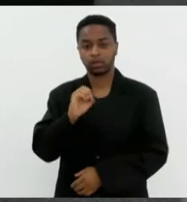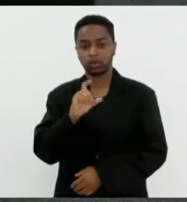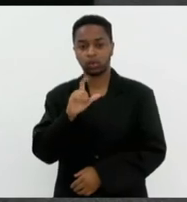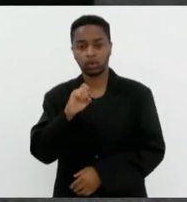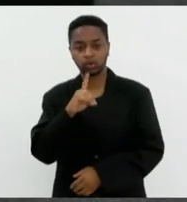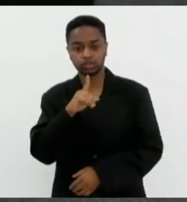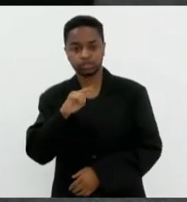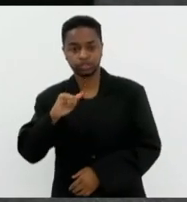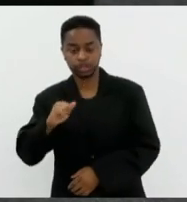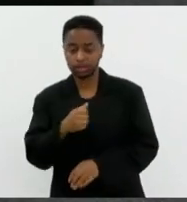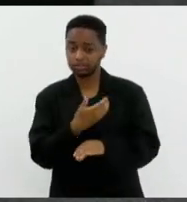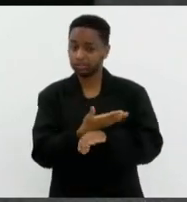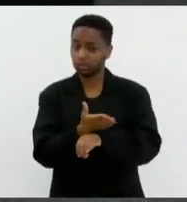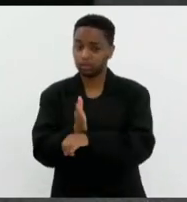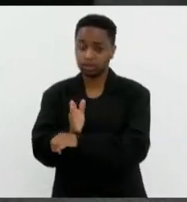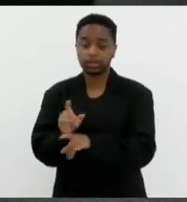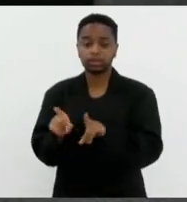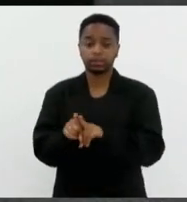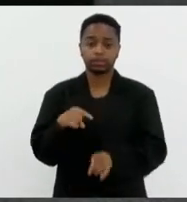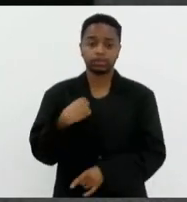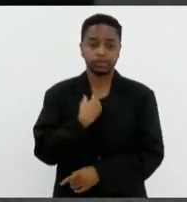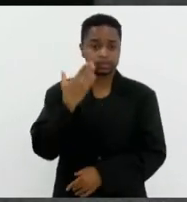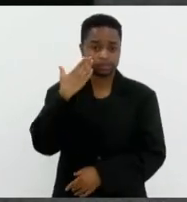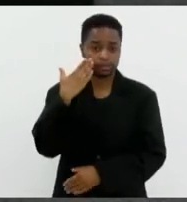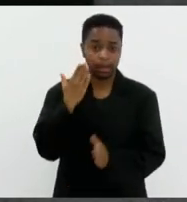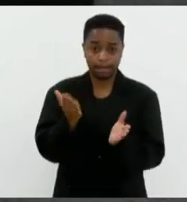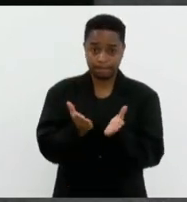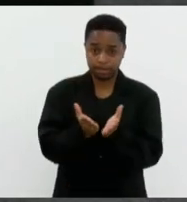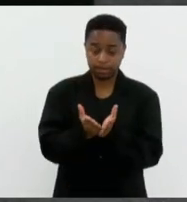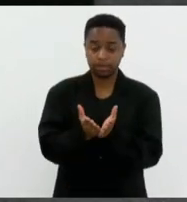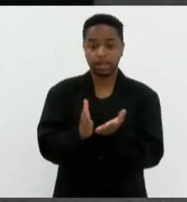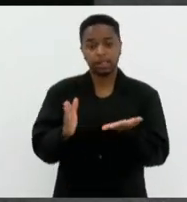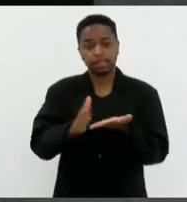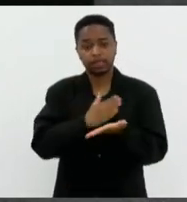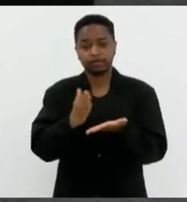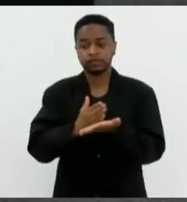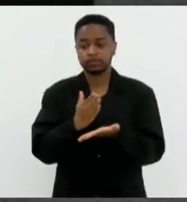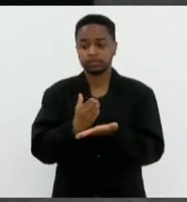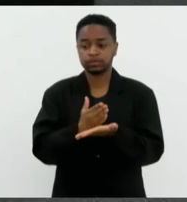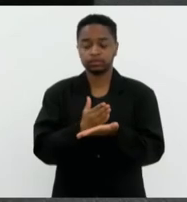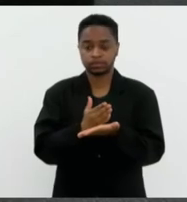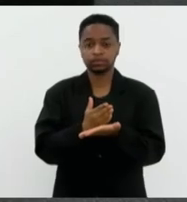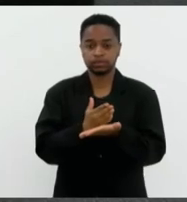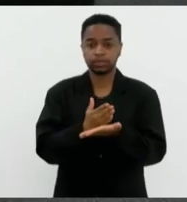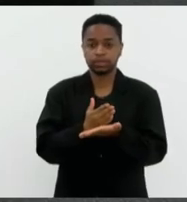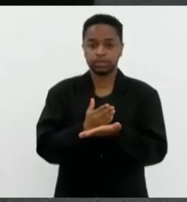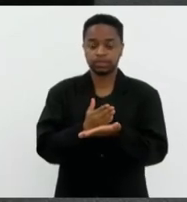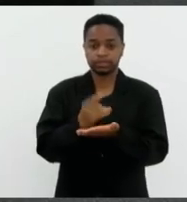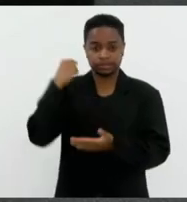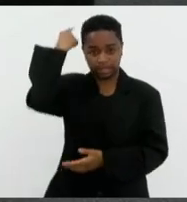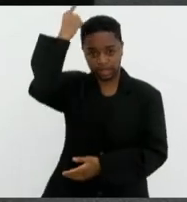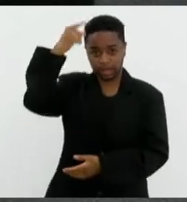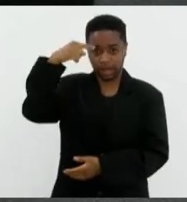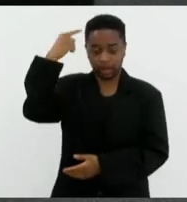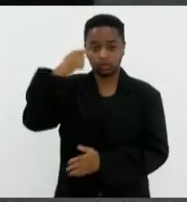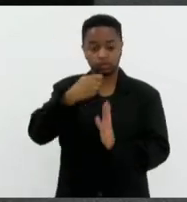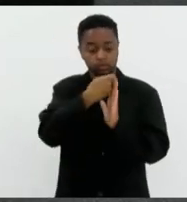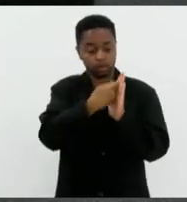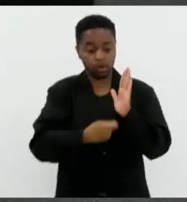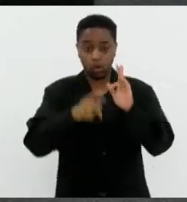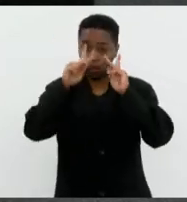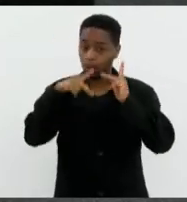Bíblia, esse livro sagrado e tão importante, foi escrito pelas mãos humanas, né,